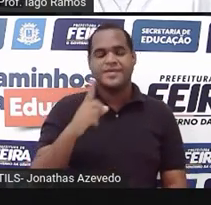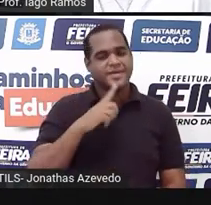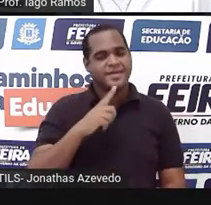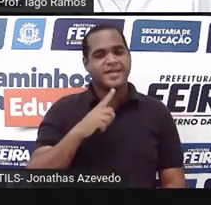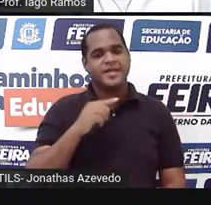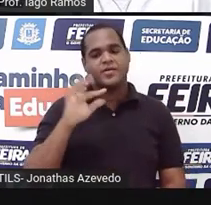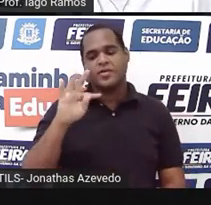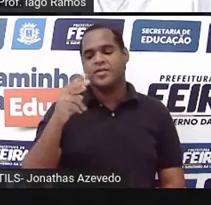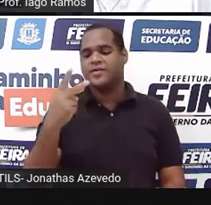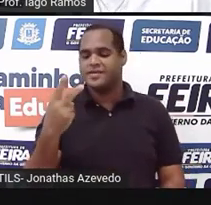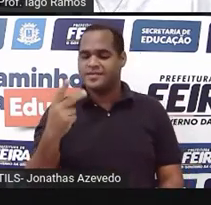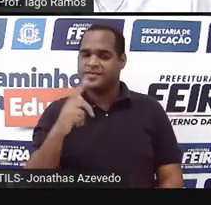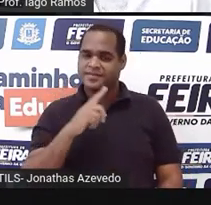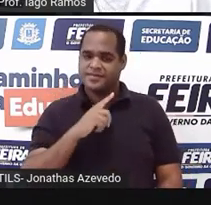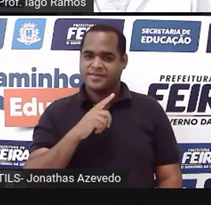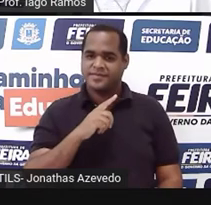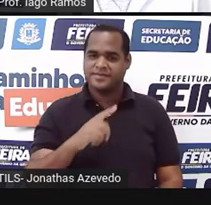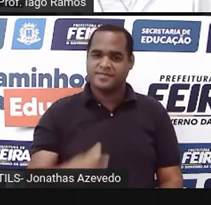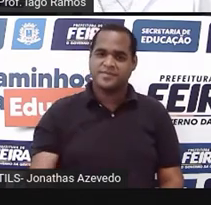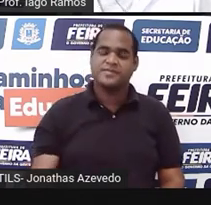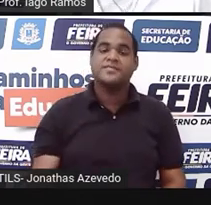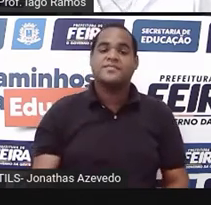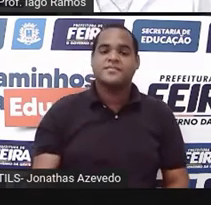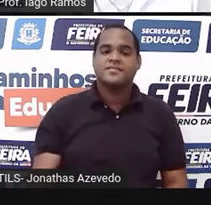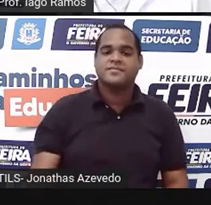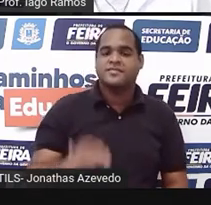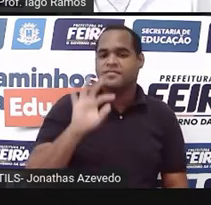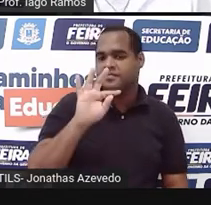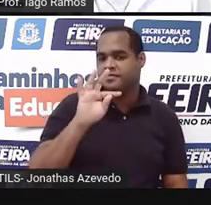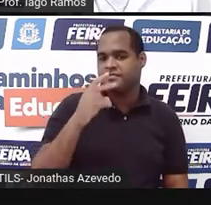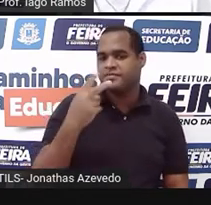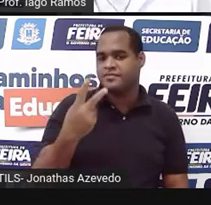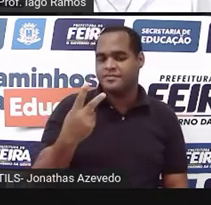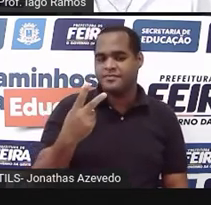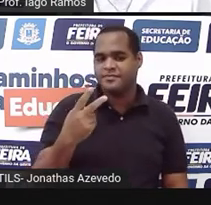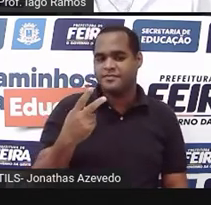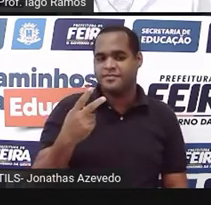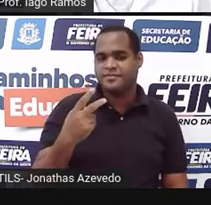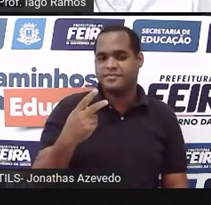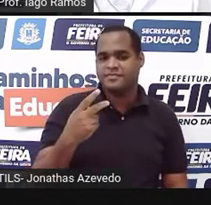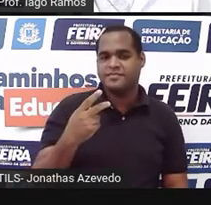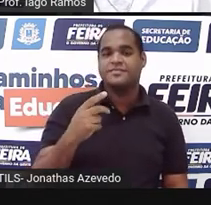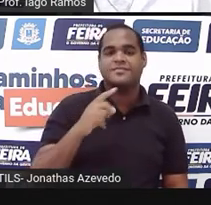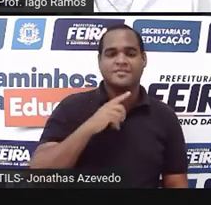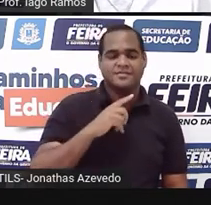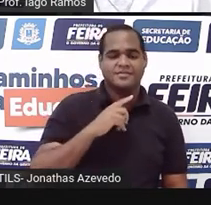menorzinho eu vou chamar de ter dois bom tem ângulo um e triângulo 2